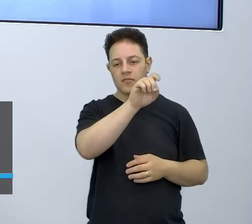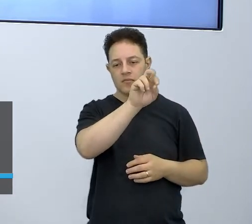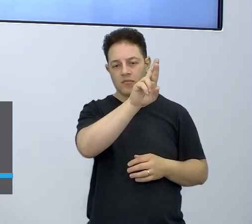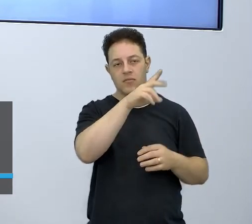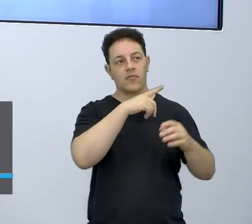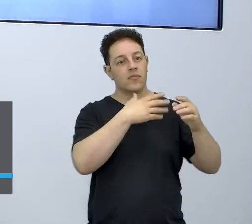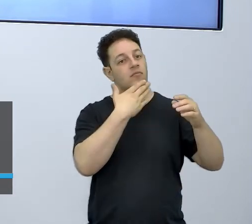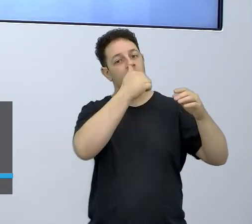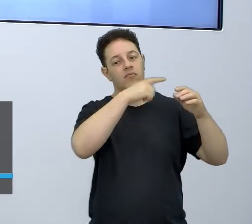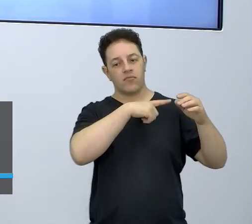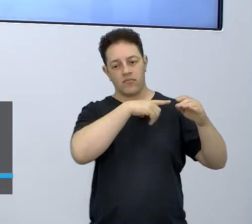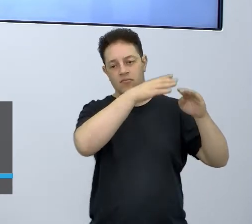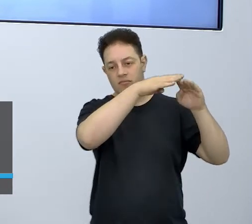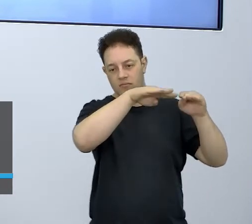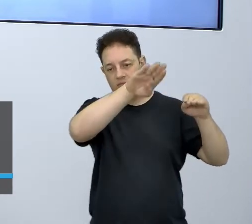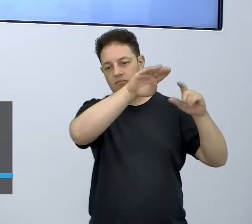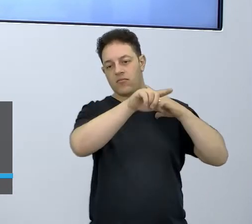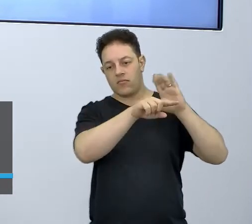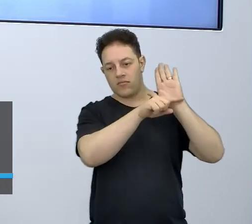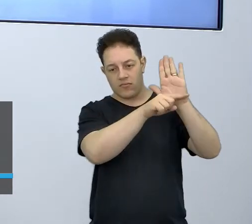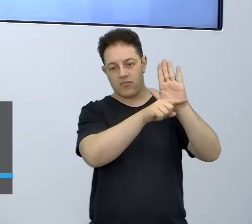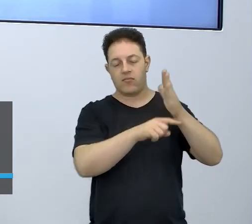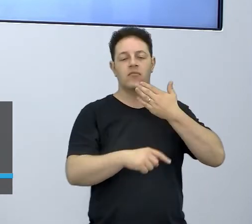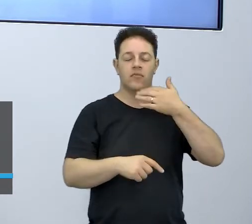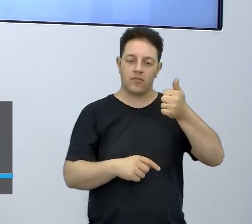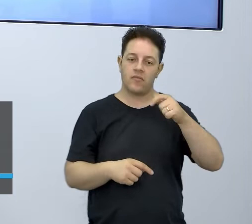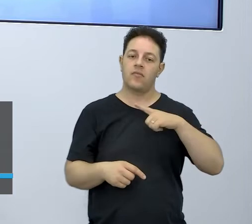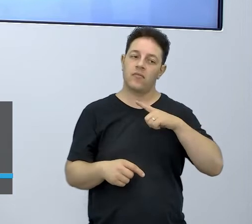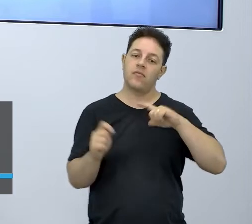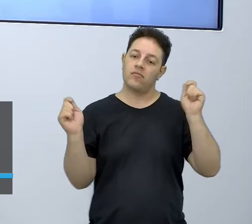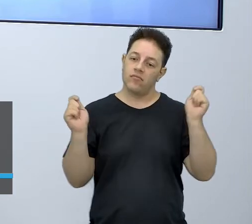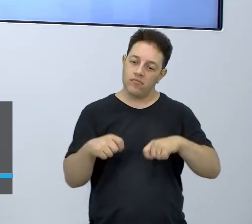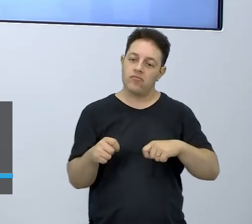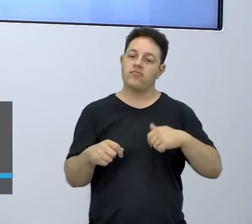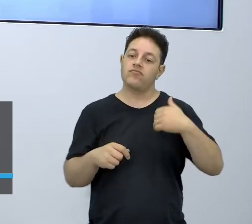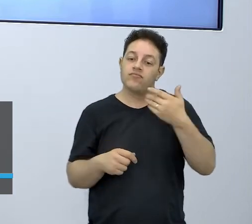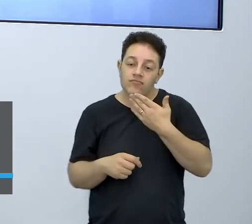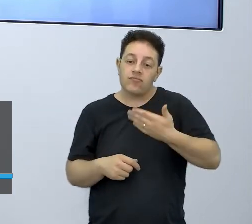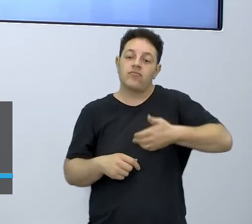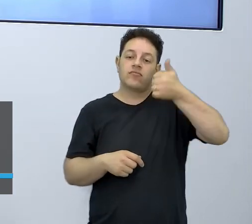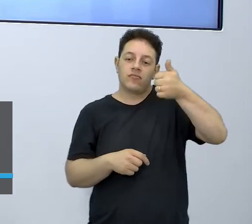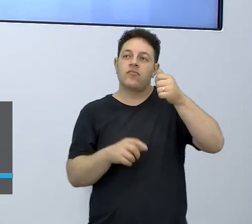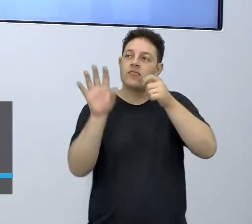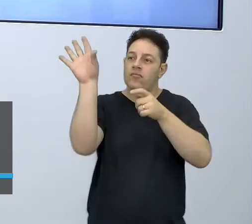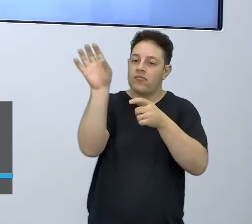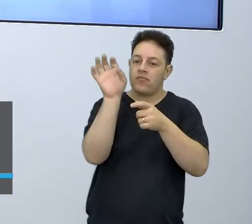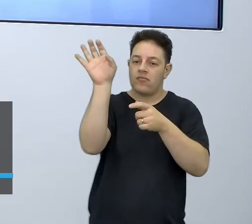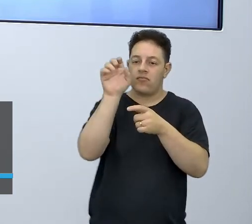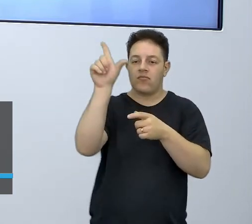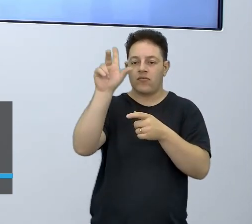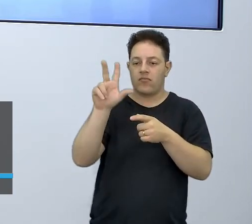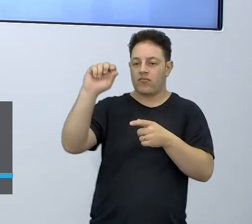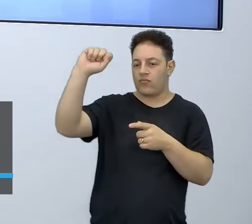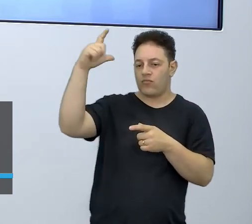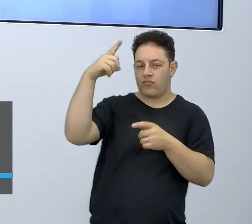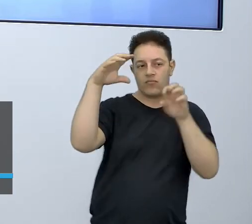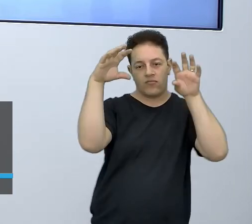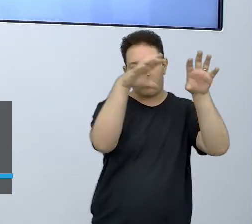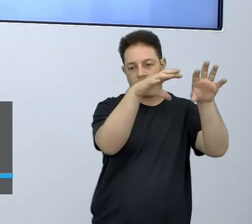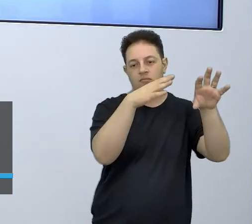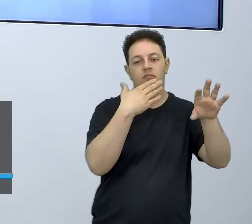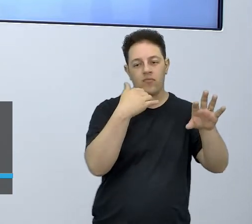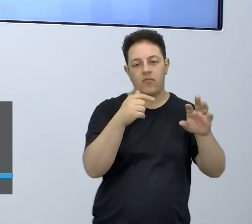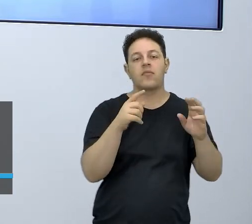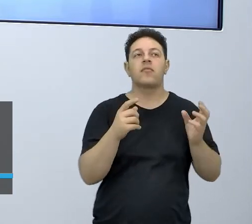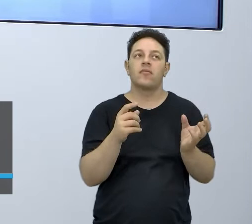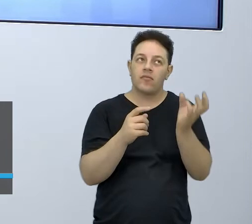mais, que pode ter, inclusive, condições até melhor de captação da luz solar e, portanto, de uma